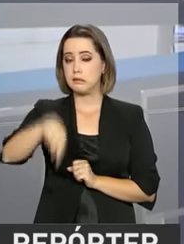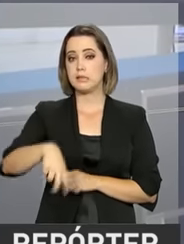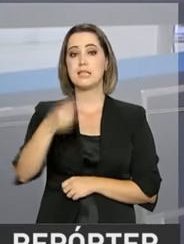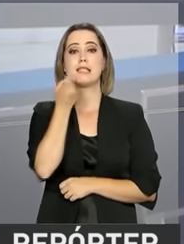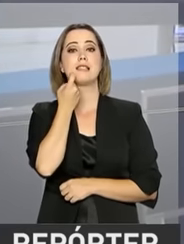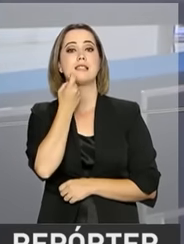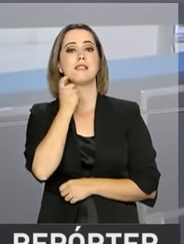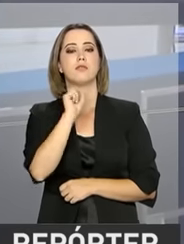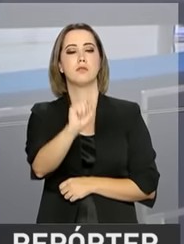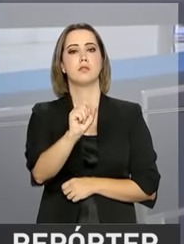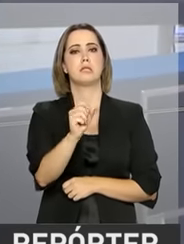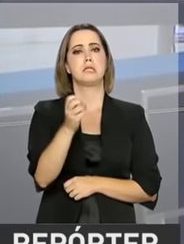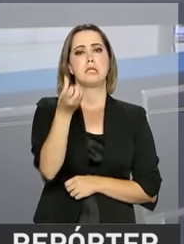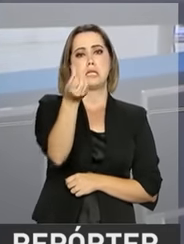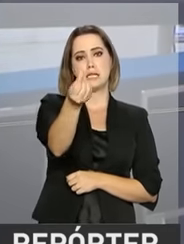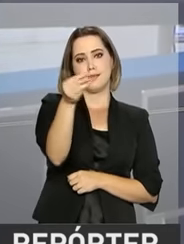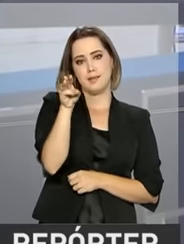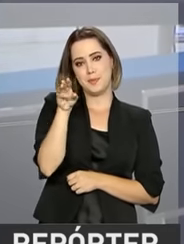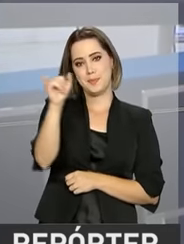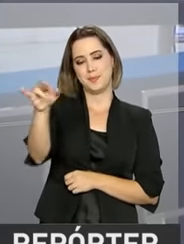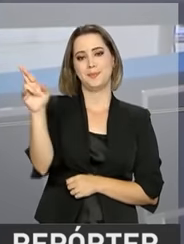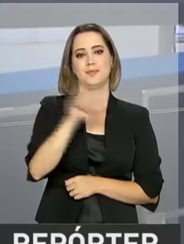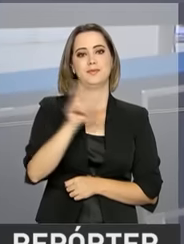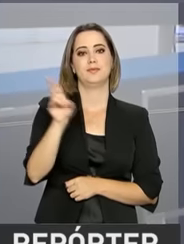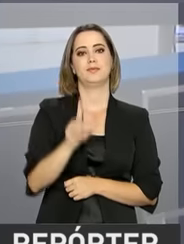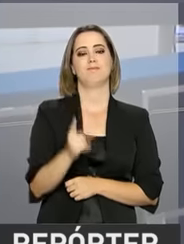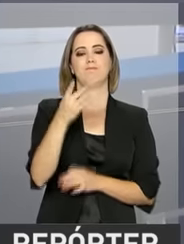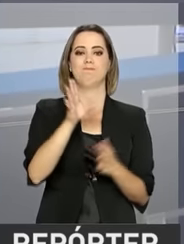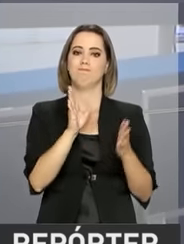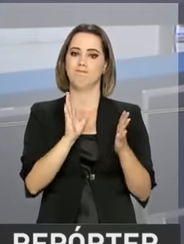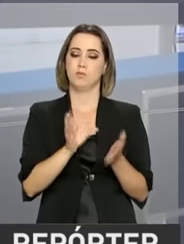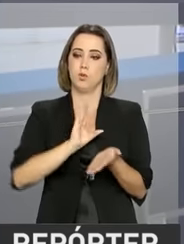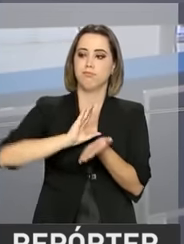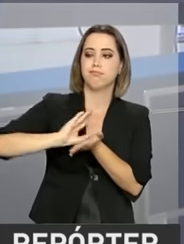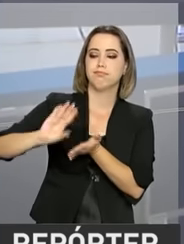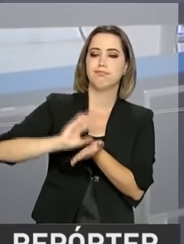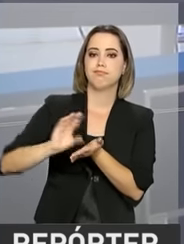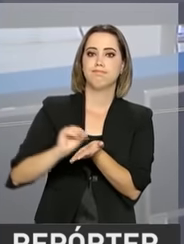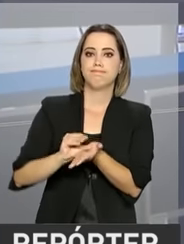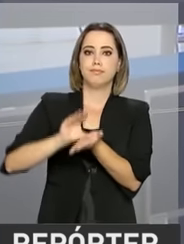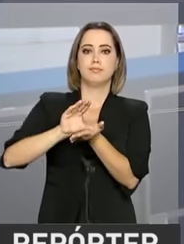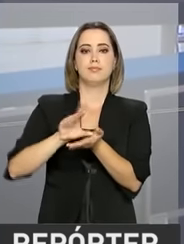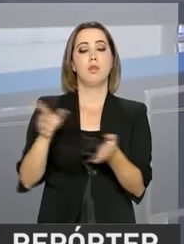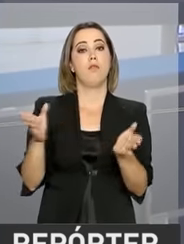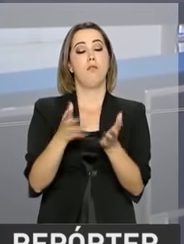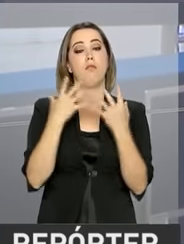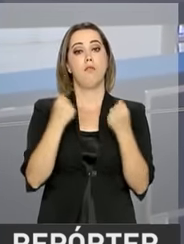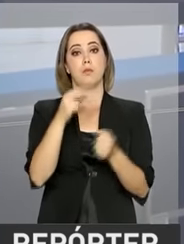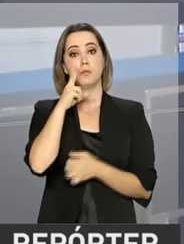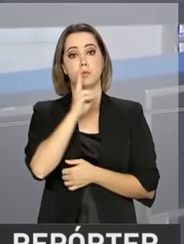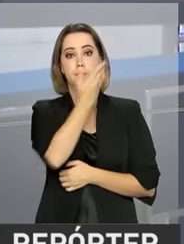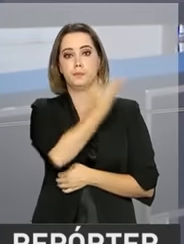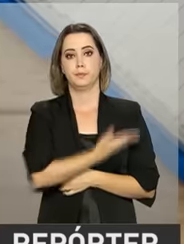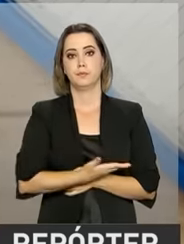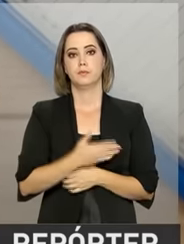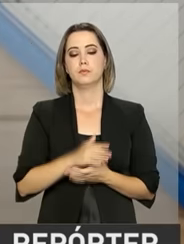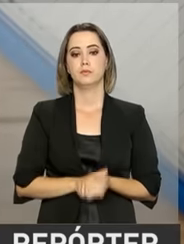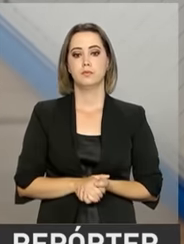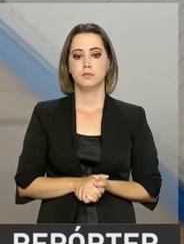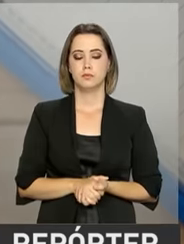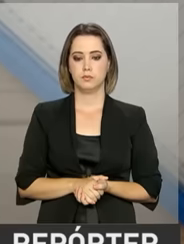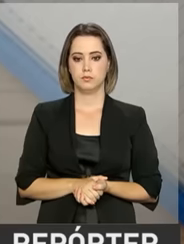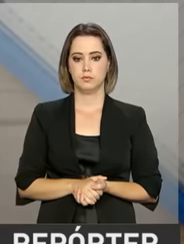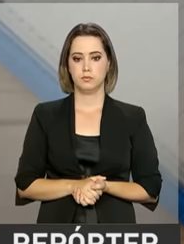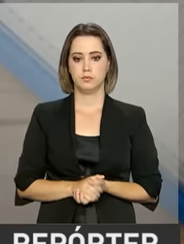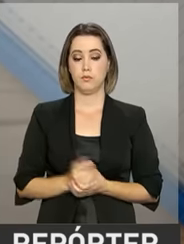sexta-feira são 6 bilhões de reais neste primeiro lote Vamos então ver agora o calendário de saques